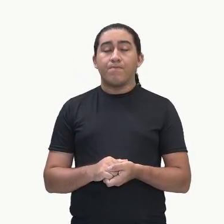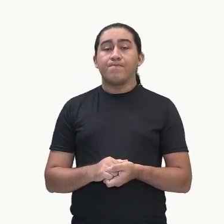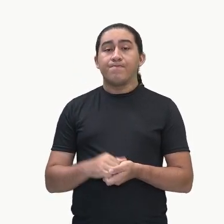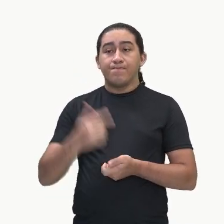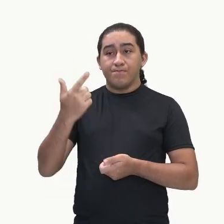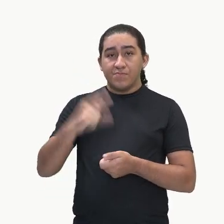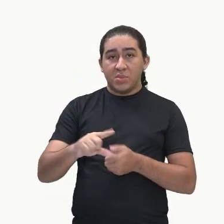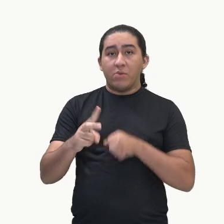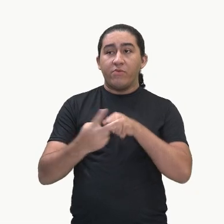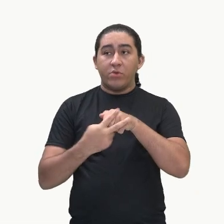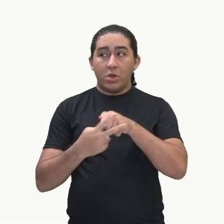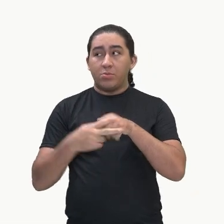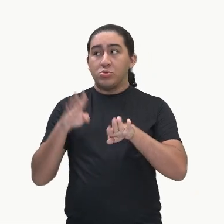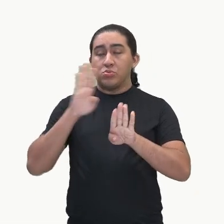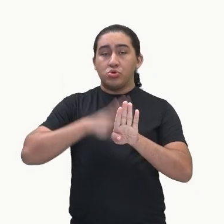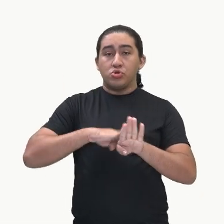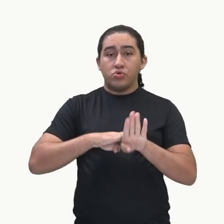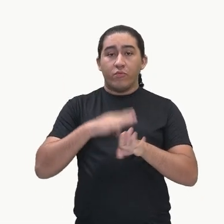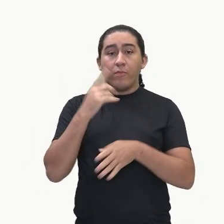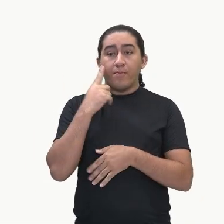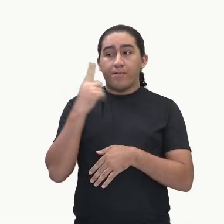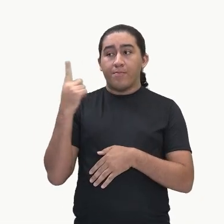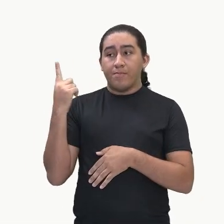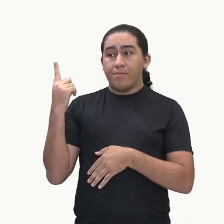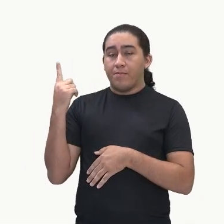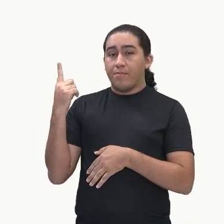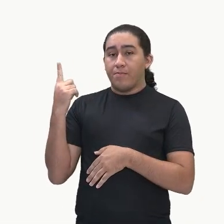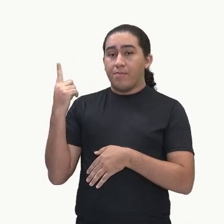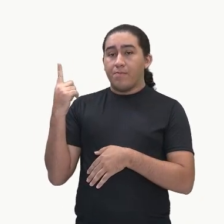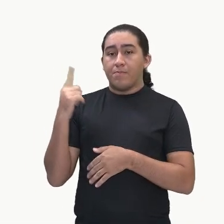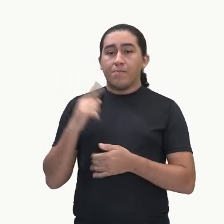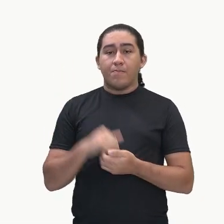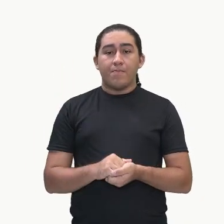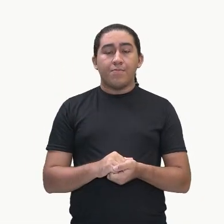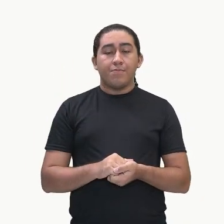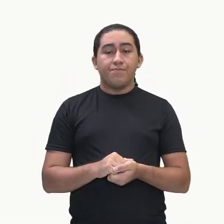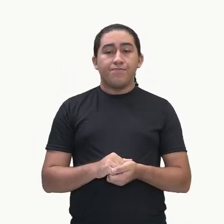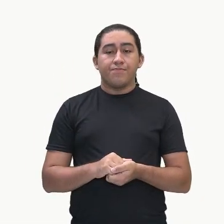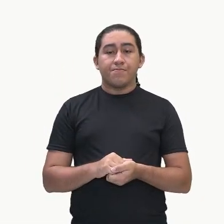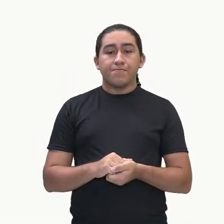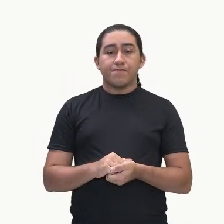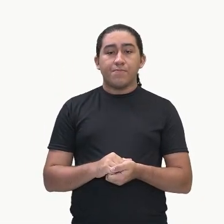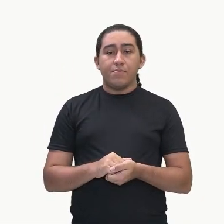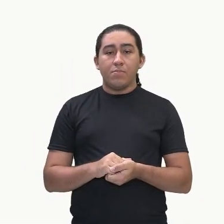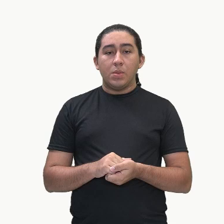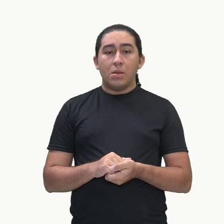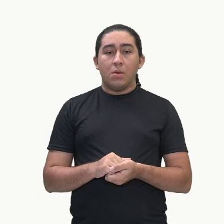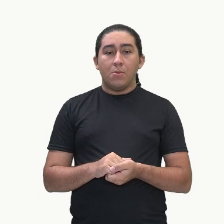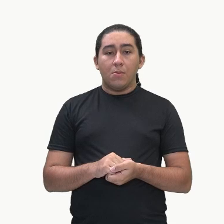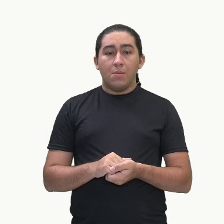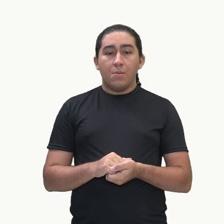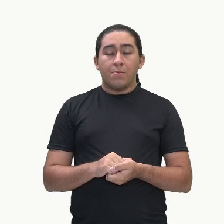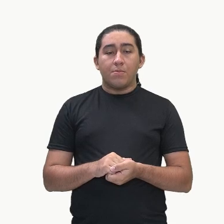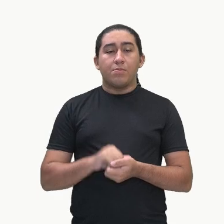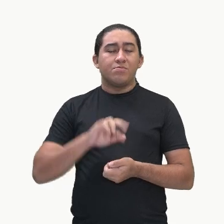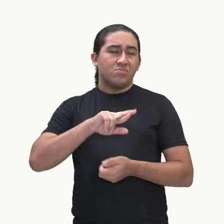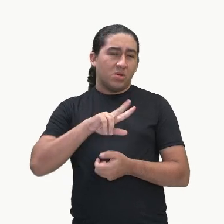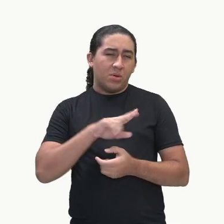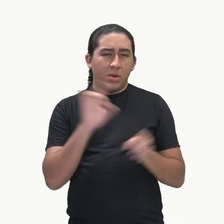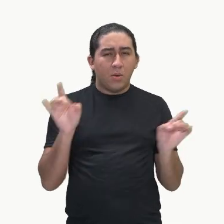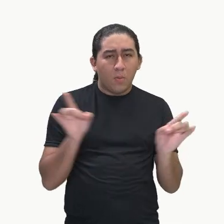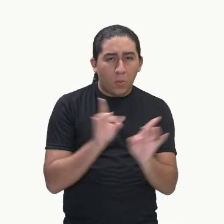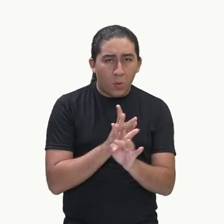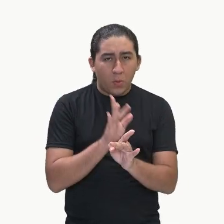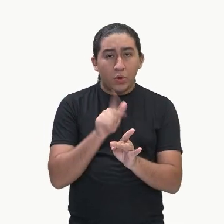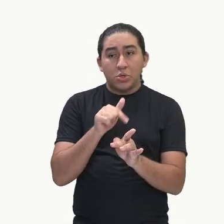no subjuntivo, não é a ideia de que foi resolvida essa situação,